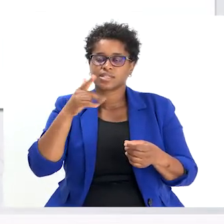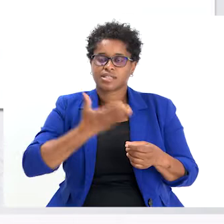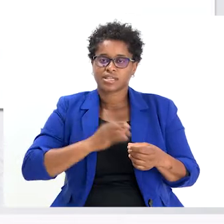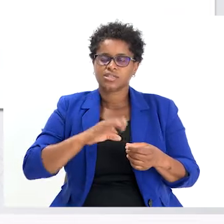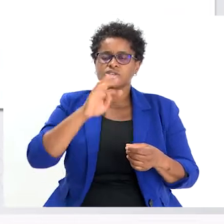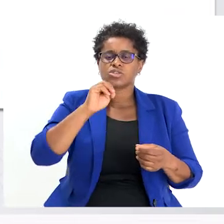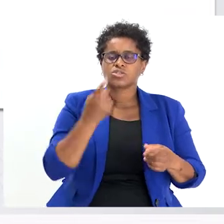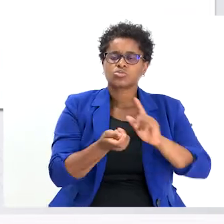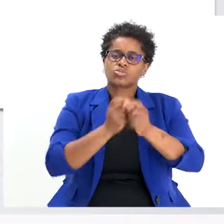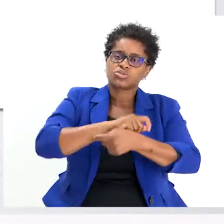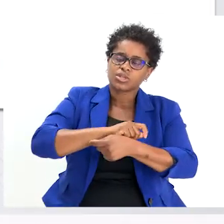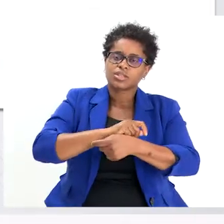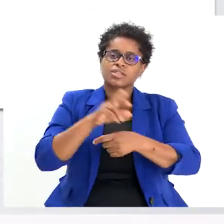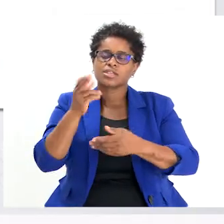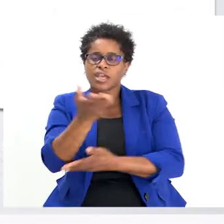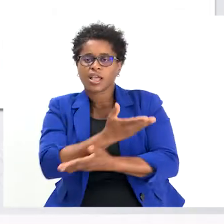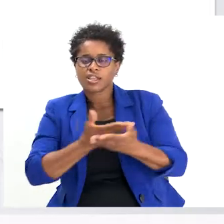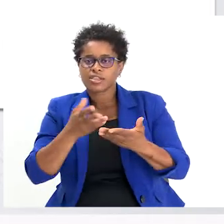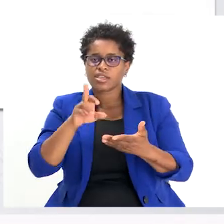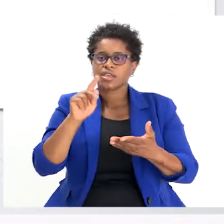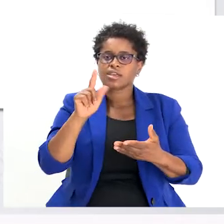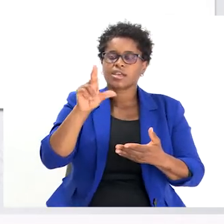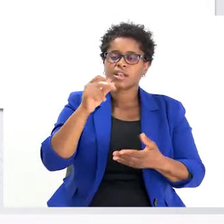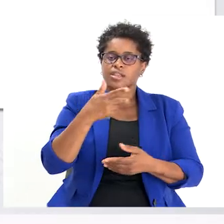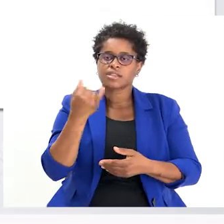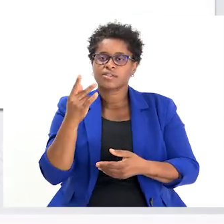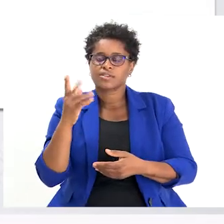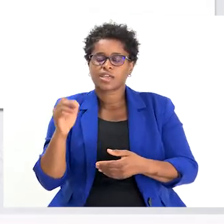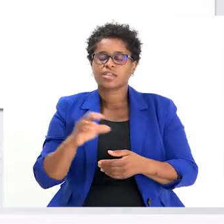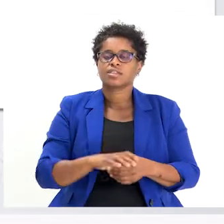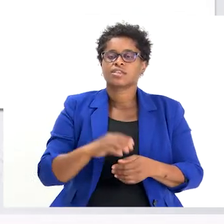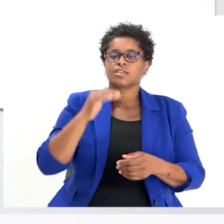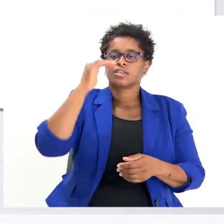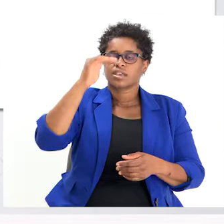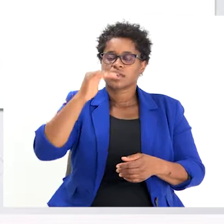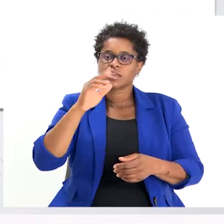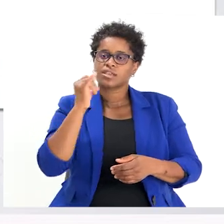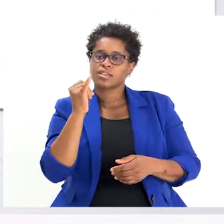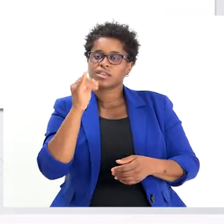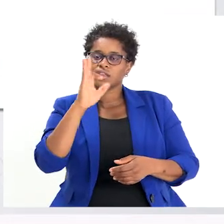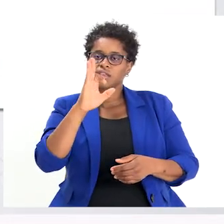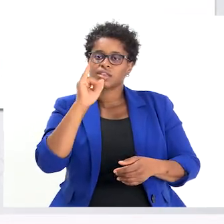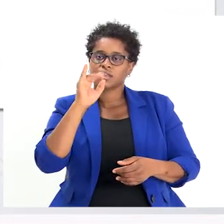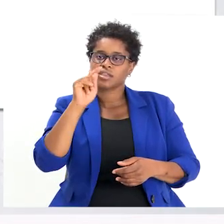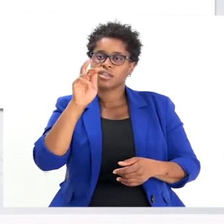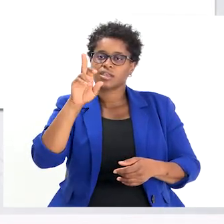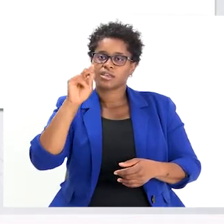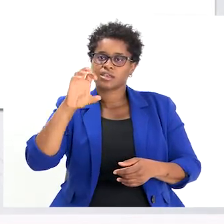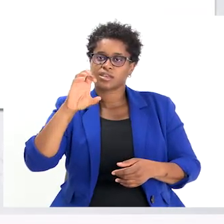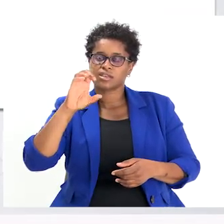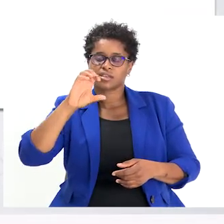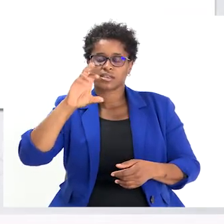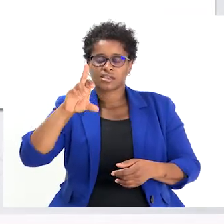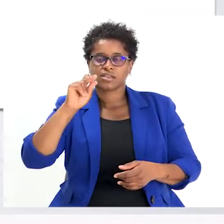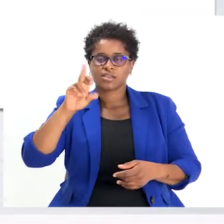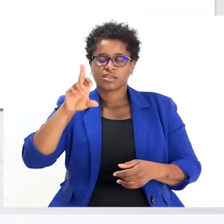substituibilidade, relatividade e hierarquização. Vamos ver o que significa cada uma das